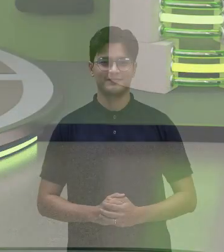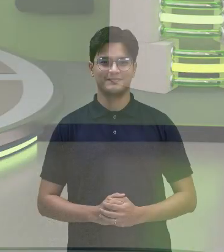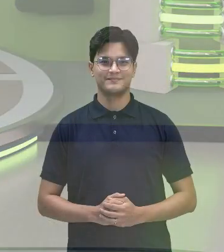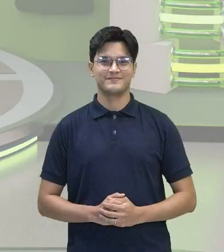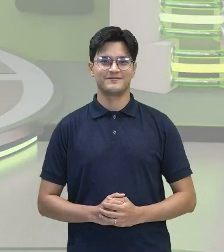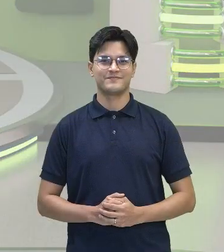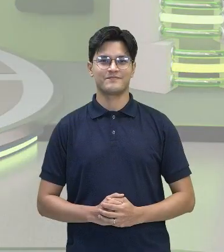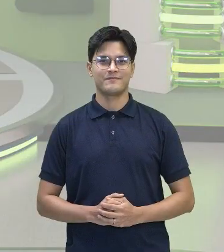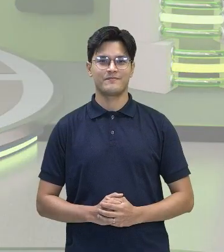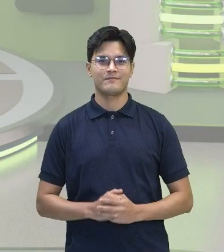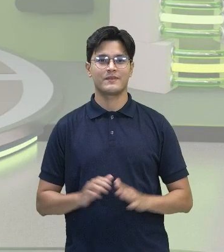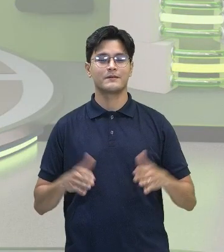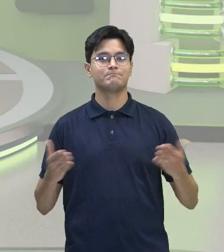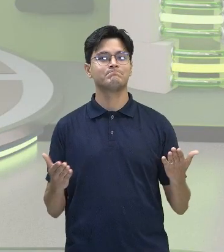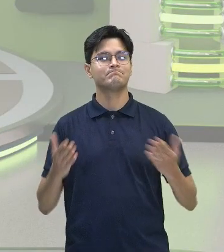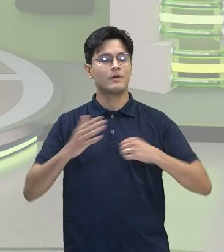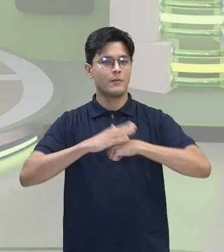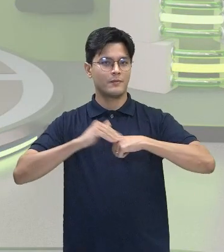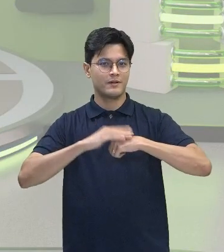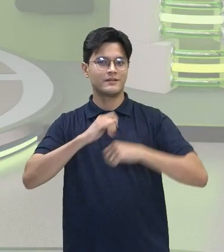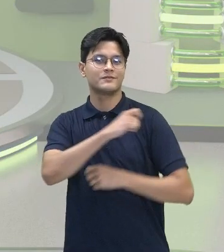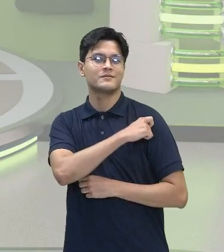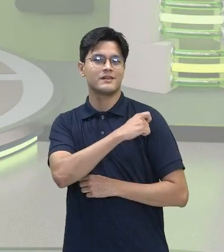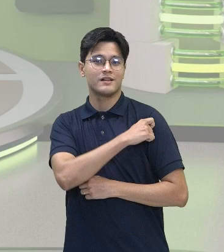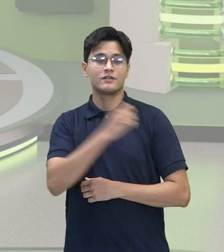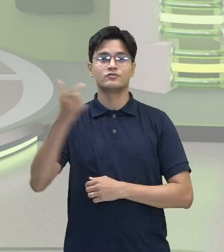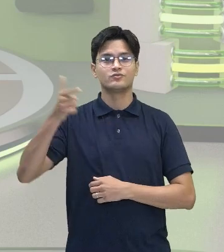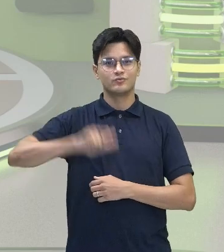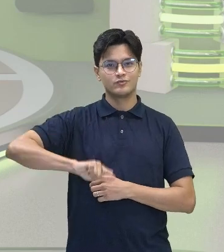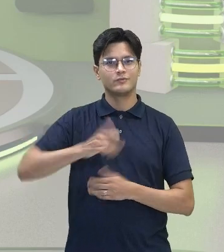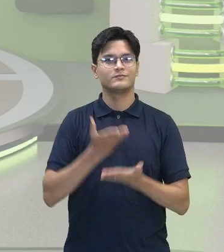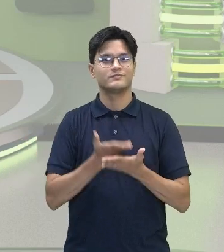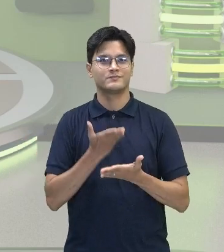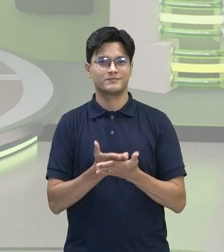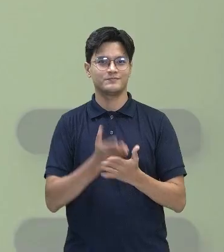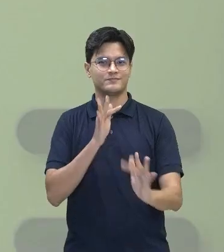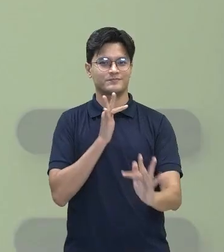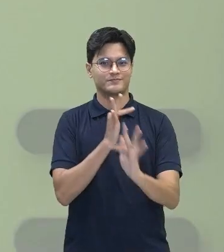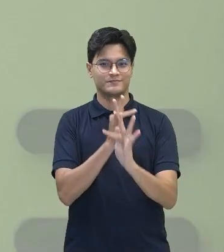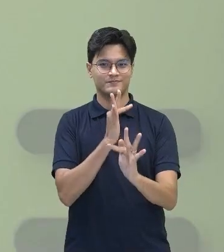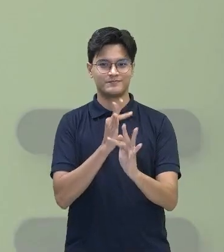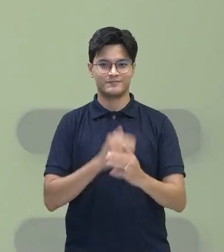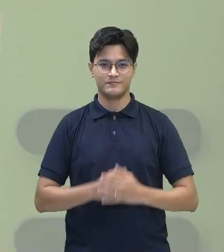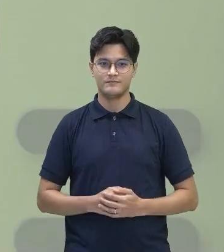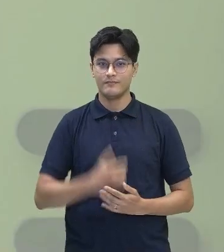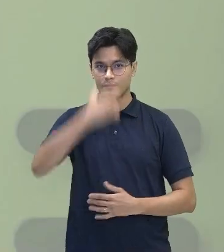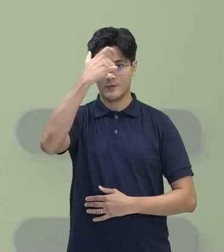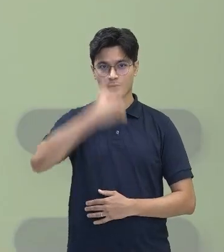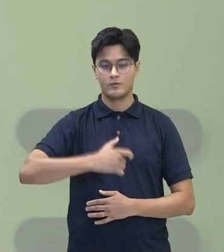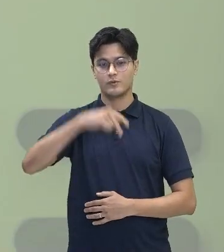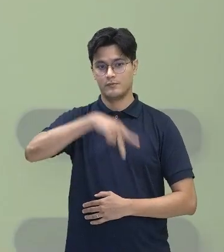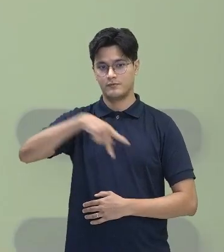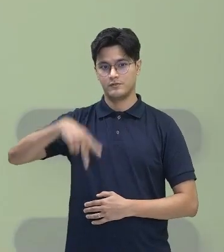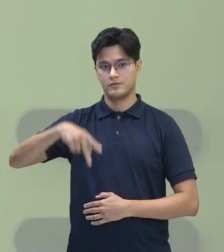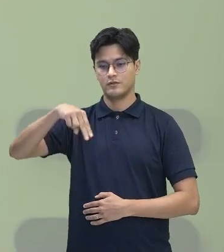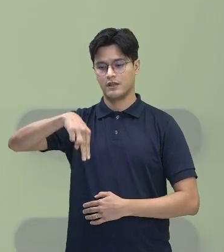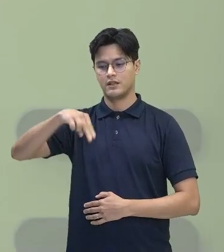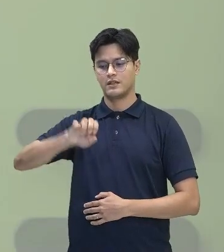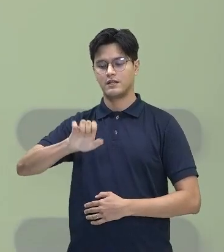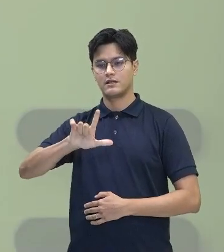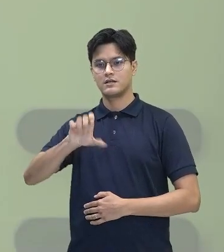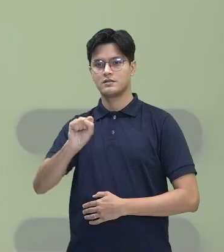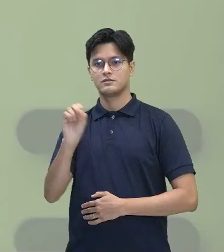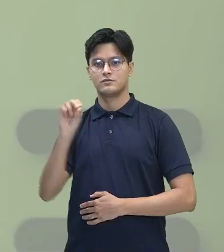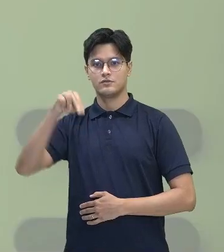Muito bem, queridos estudantes, estamos de volta aqui para mais uma aula de Física. Eu sou o professor Nelson Bezerra e nós